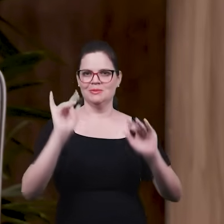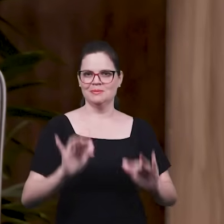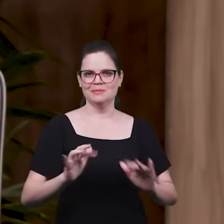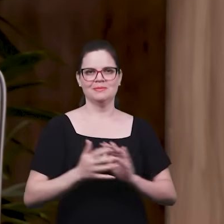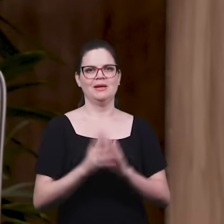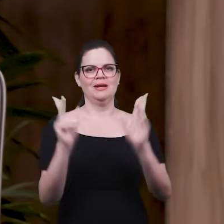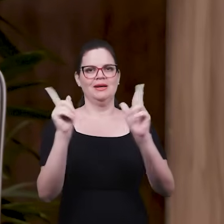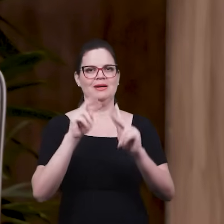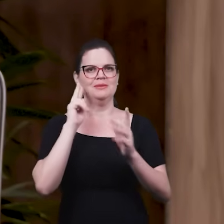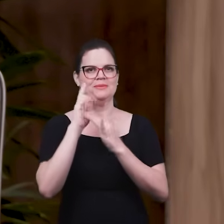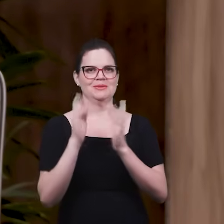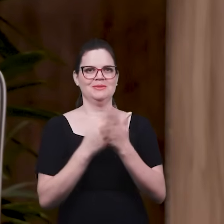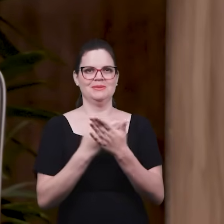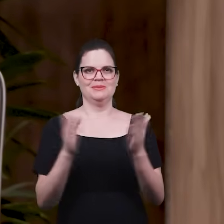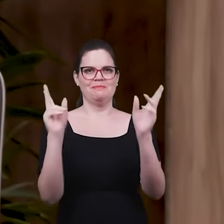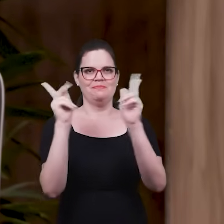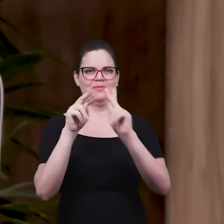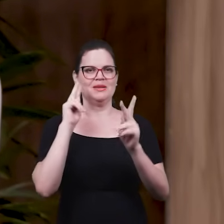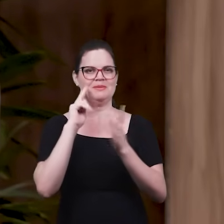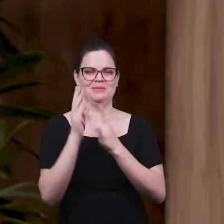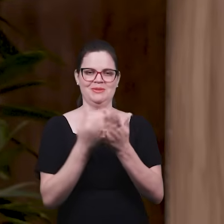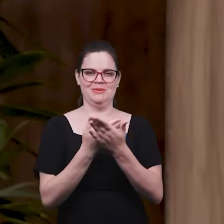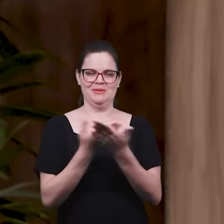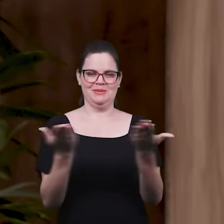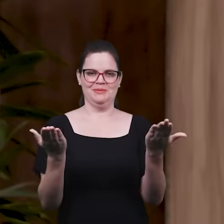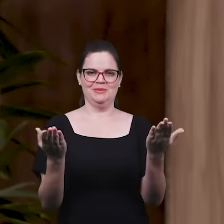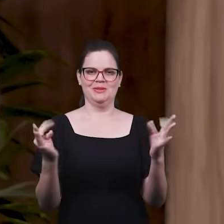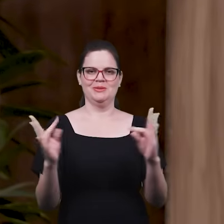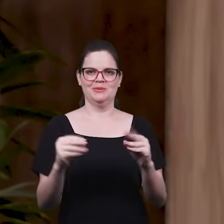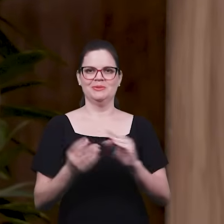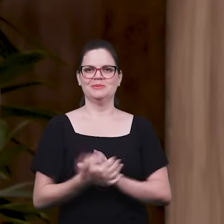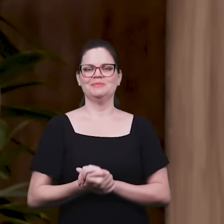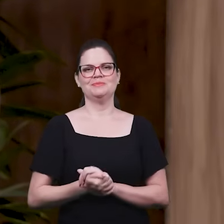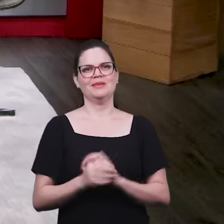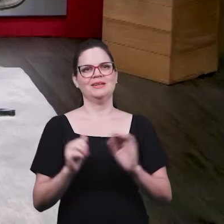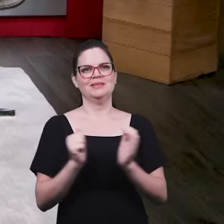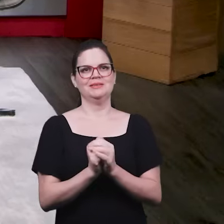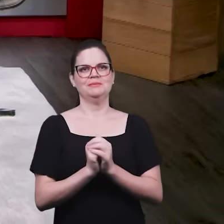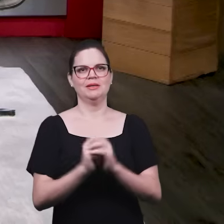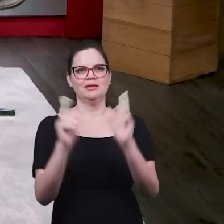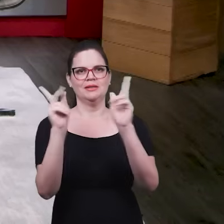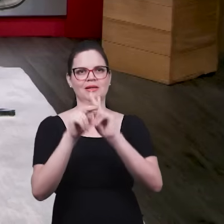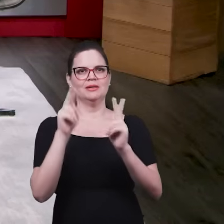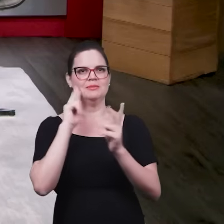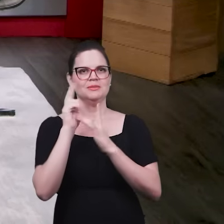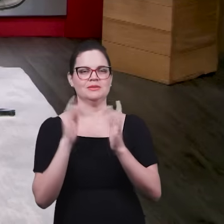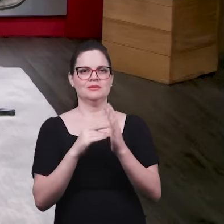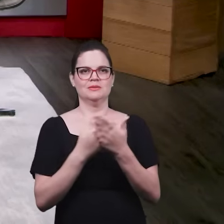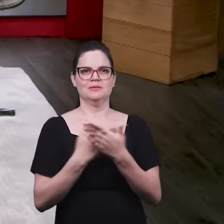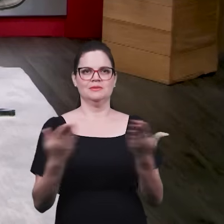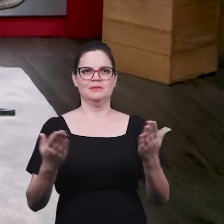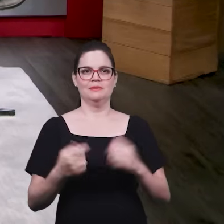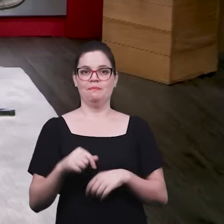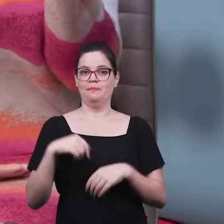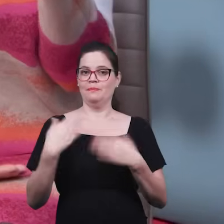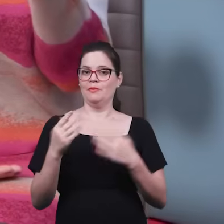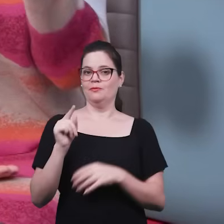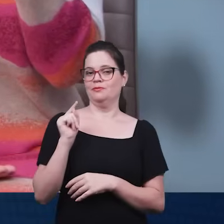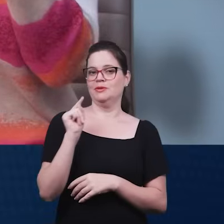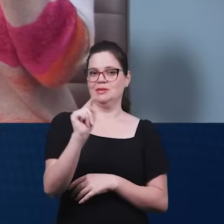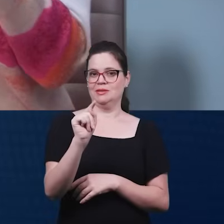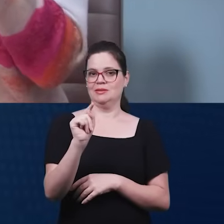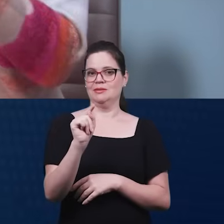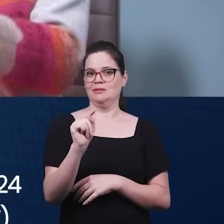abençoe. Paz do Senhor. Obrigada, pastor. Paz do Senhor aos nossos irmãos também que estão em casa. Amém. Paz do Senhor. Então,